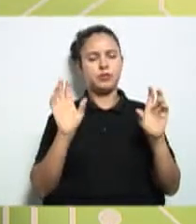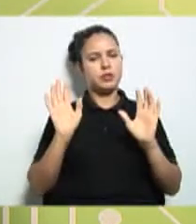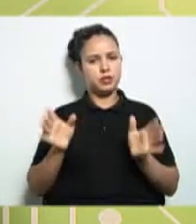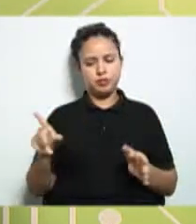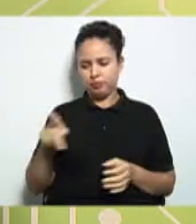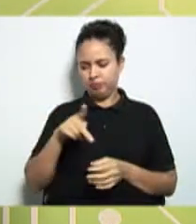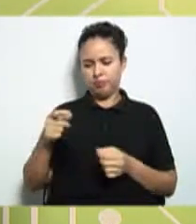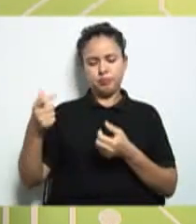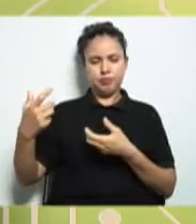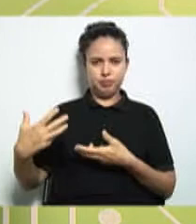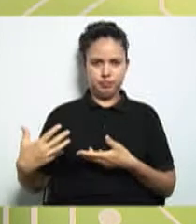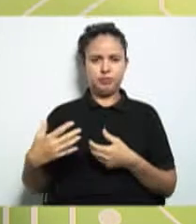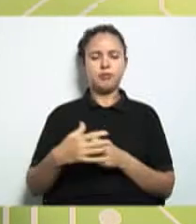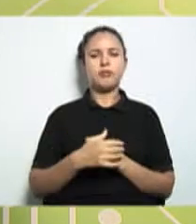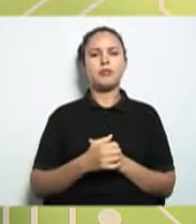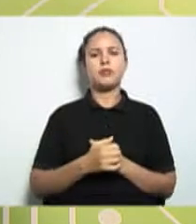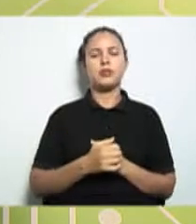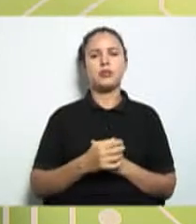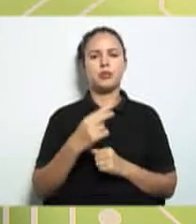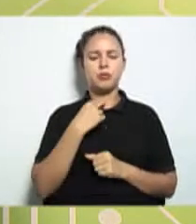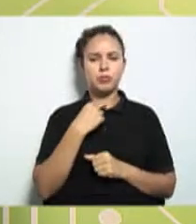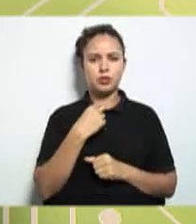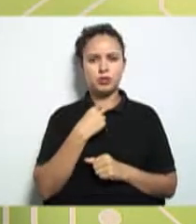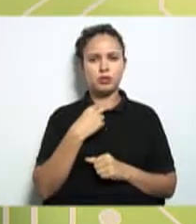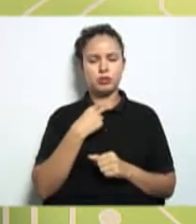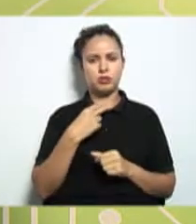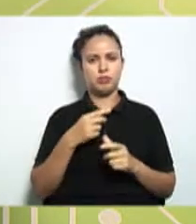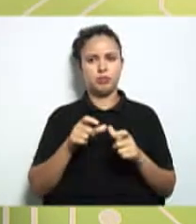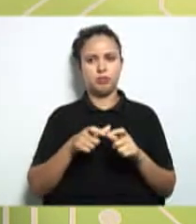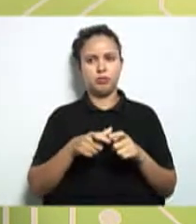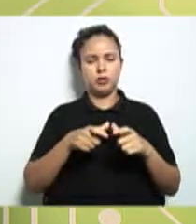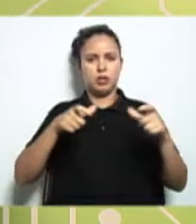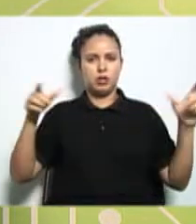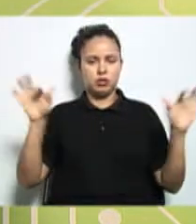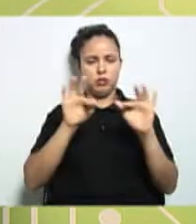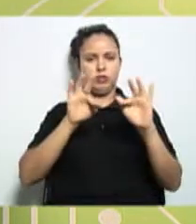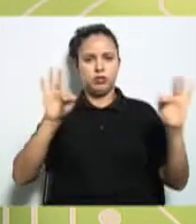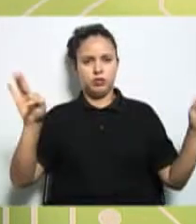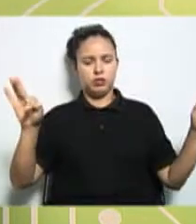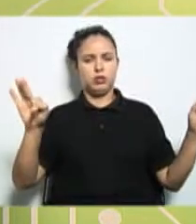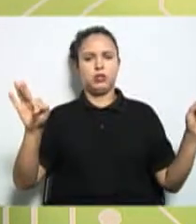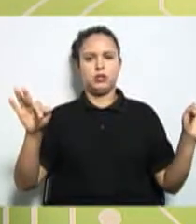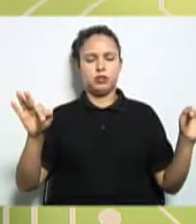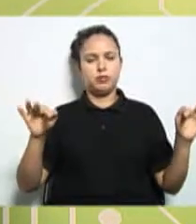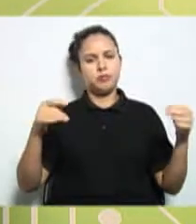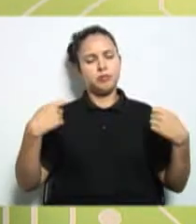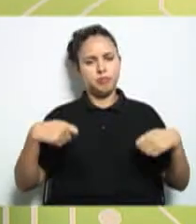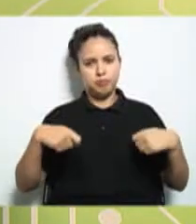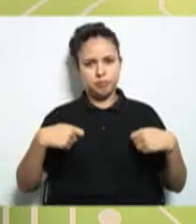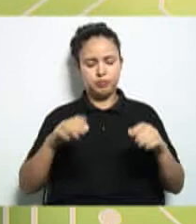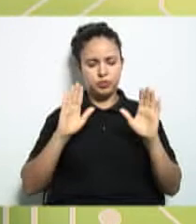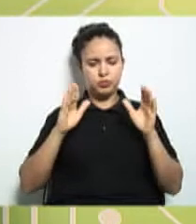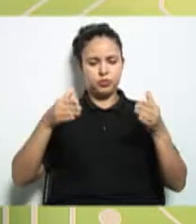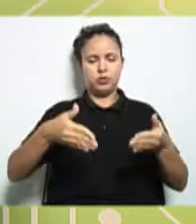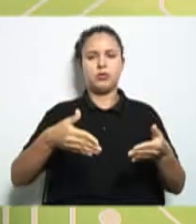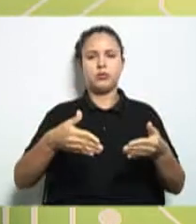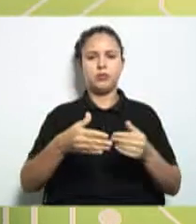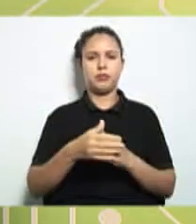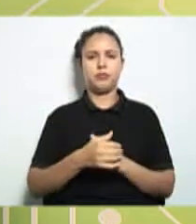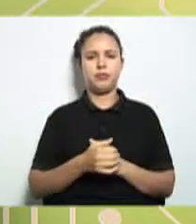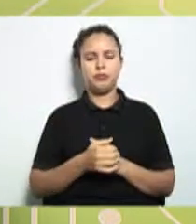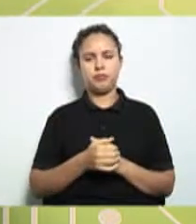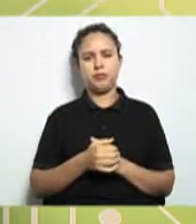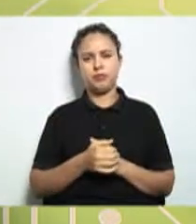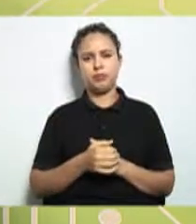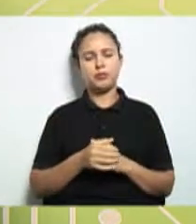já exemplificou, que não pode ser aquela coisa, né, sem parâmetro, sem limite, você tem que focar.